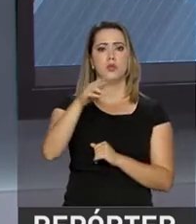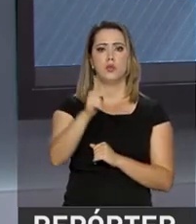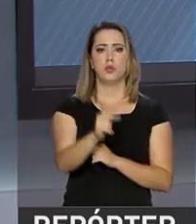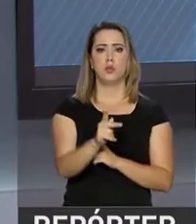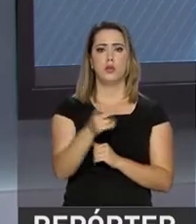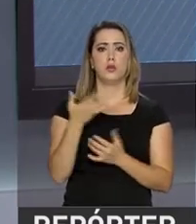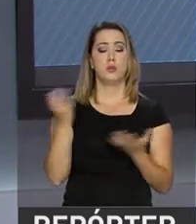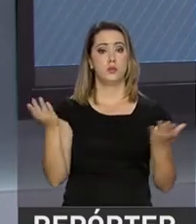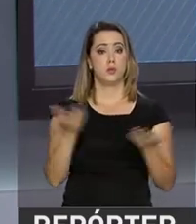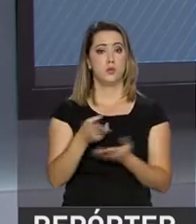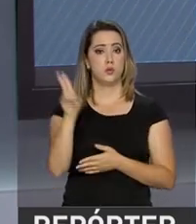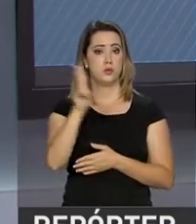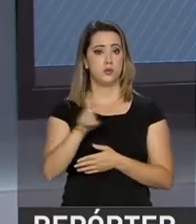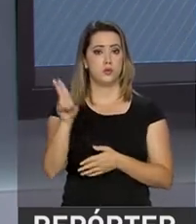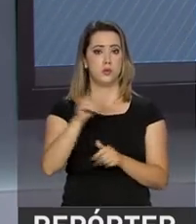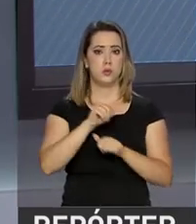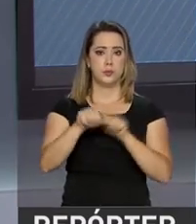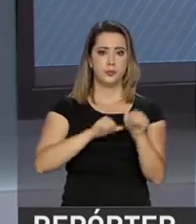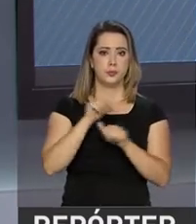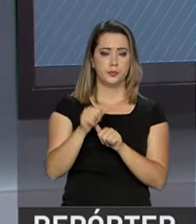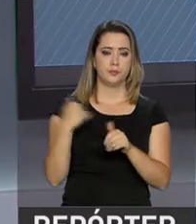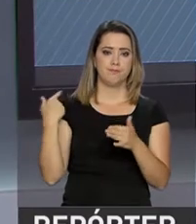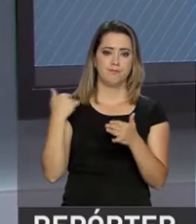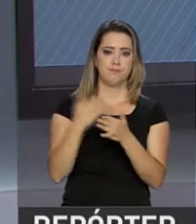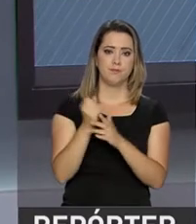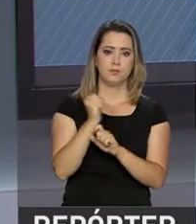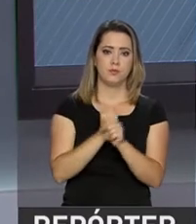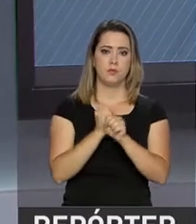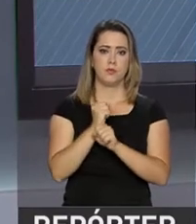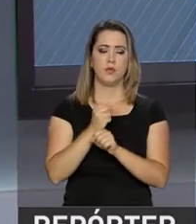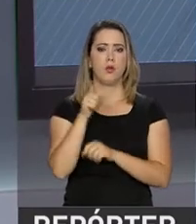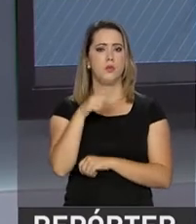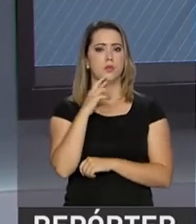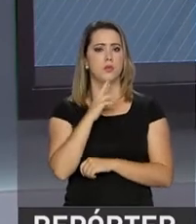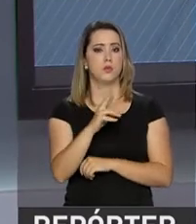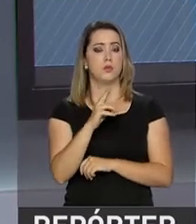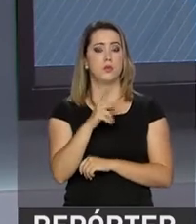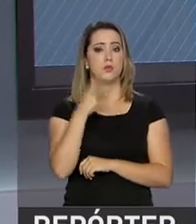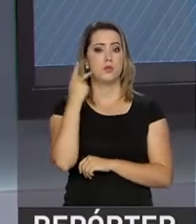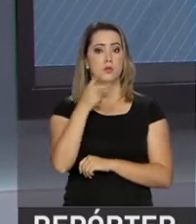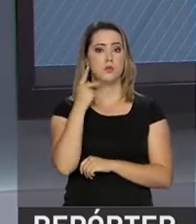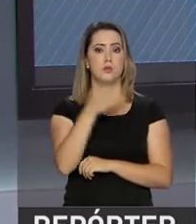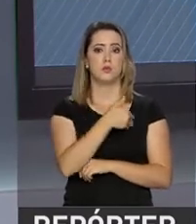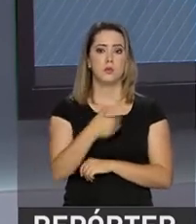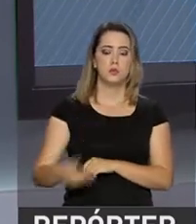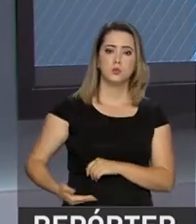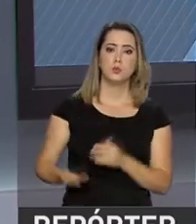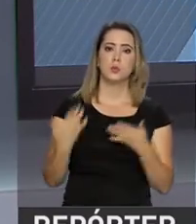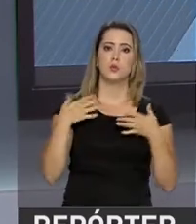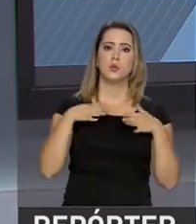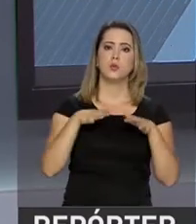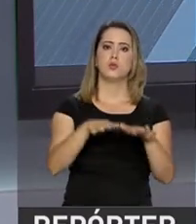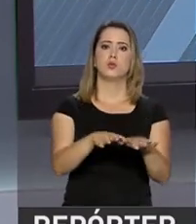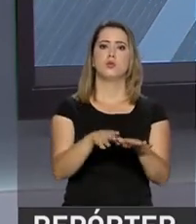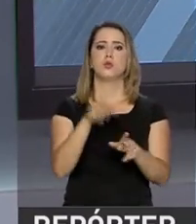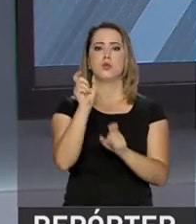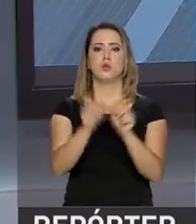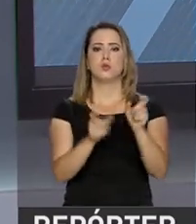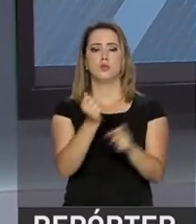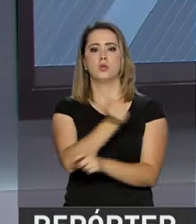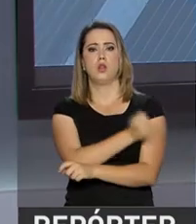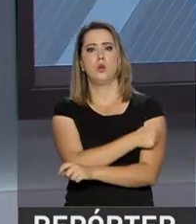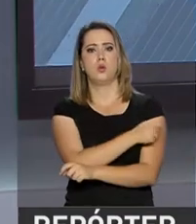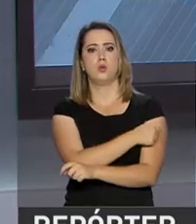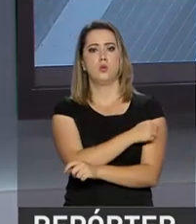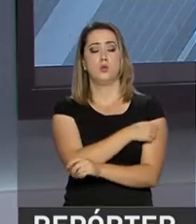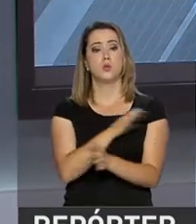cenário nas universidades tem mudado nos últimos anos como resultado de políticas públicas de inclusão de estudantes de